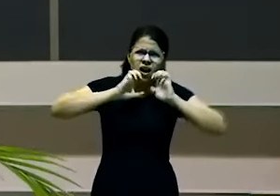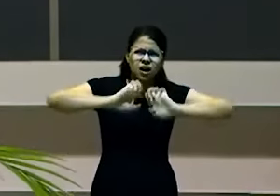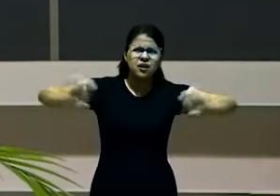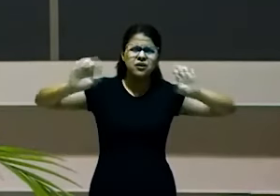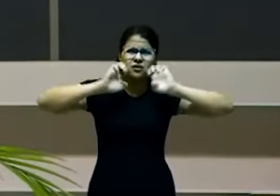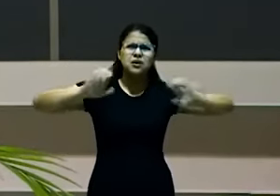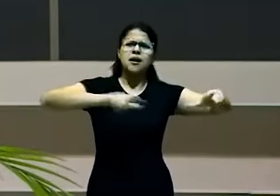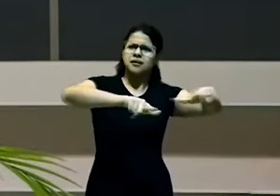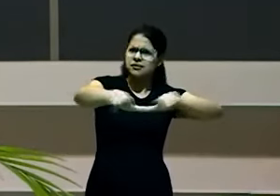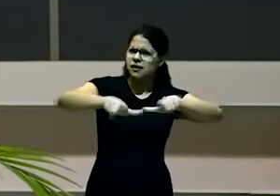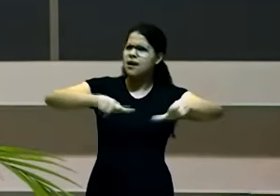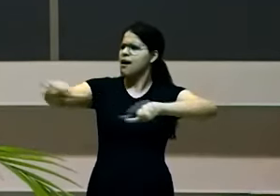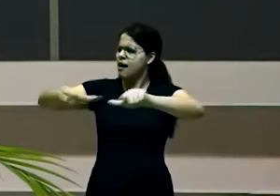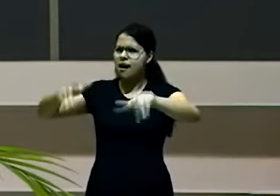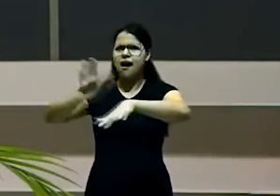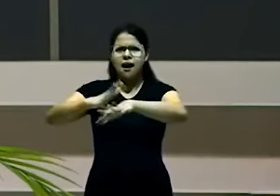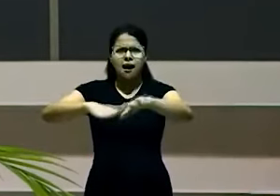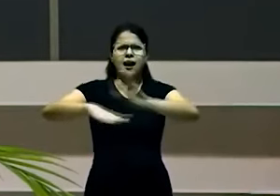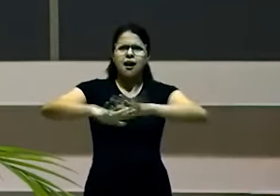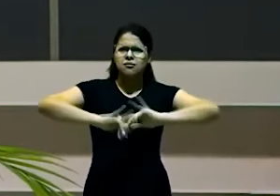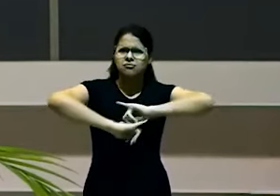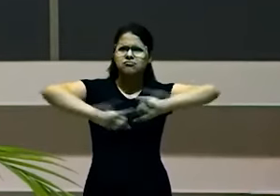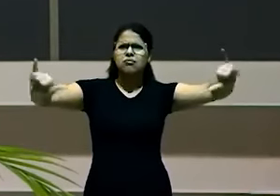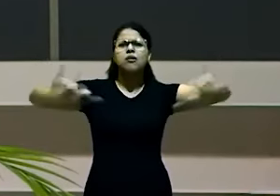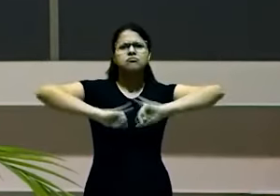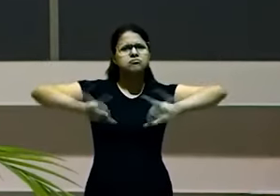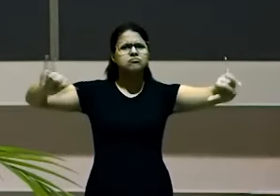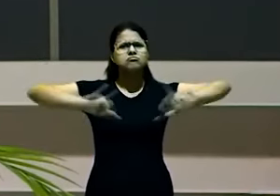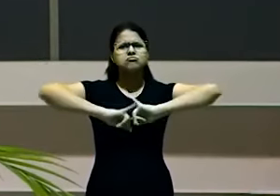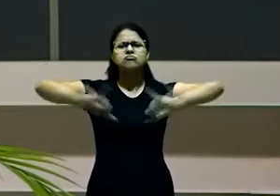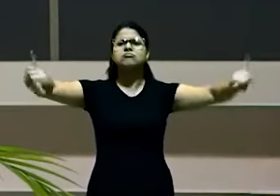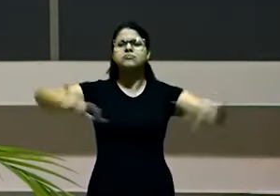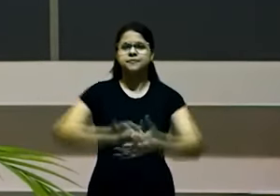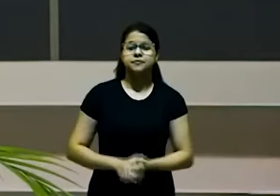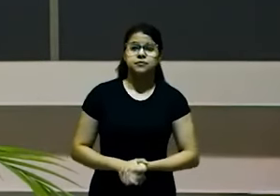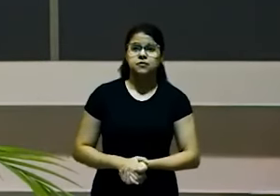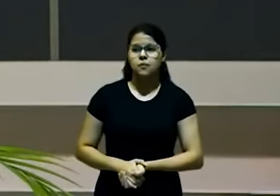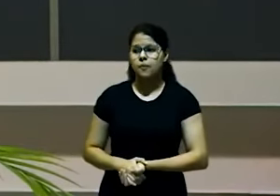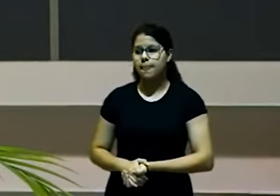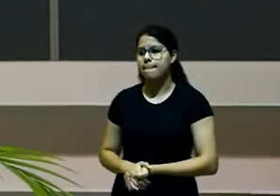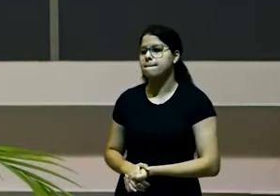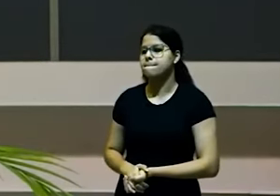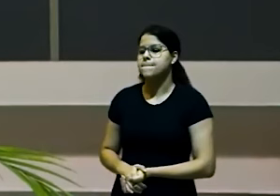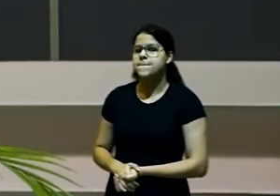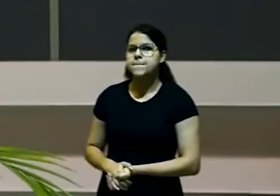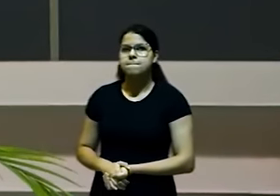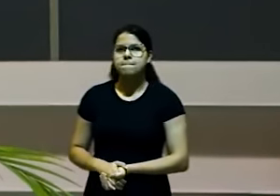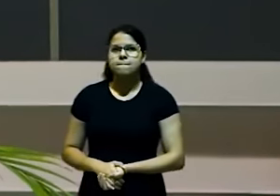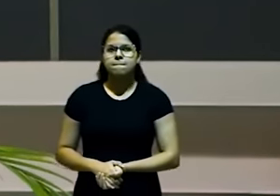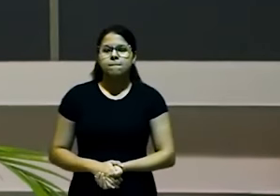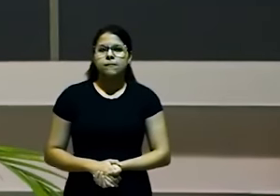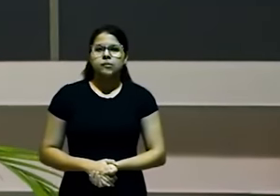cenário e se levanta Pedro Glória Deus Aleluia a Bíblia